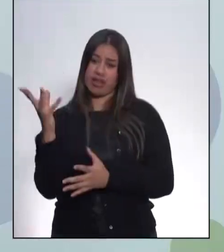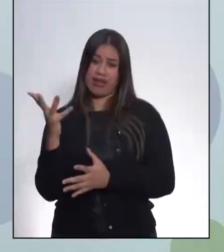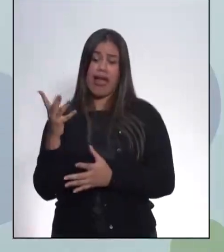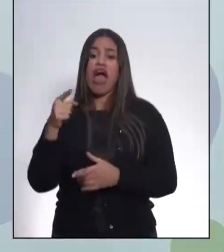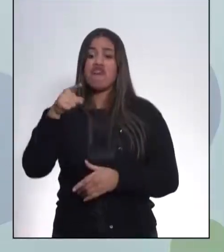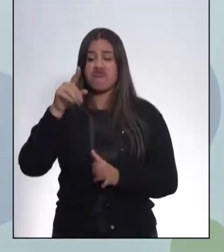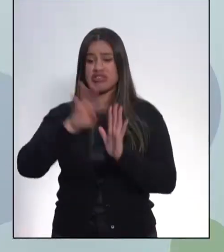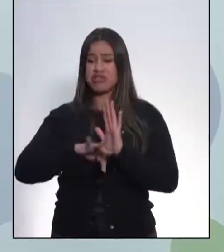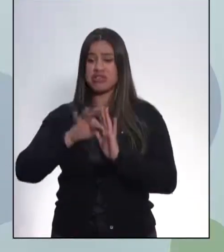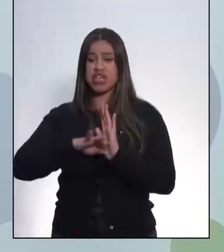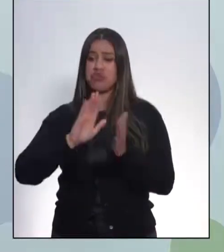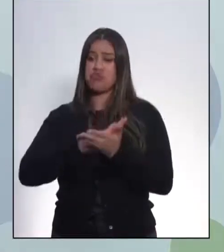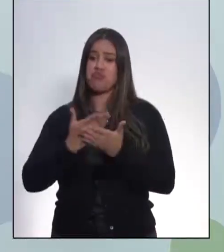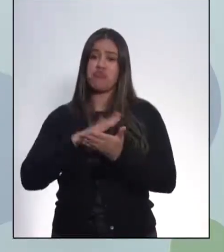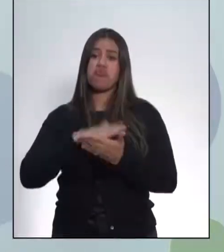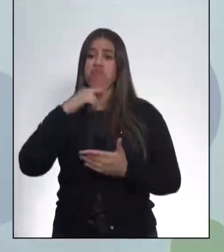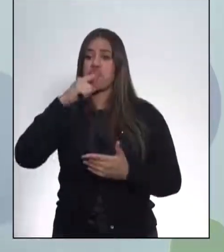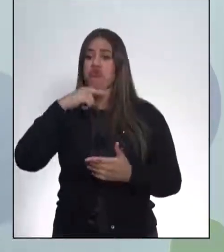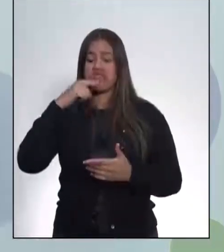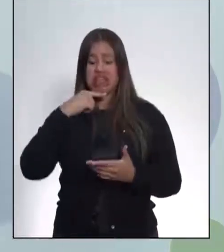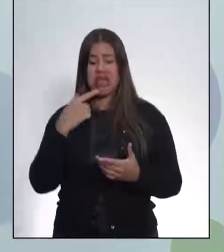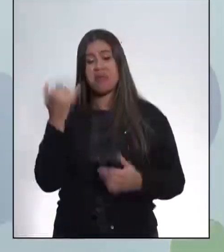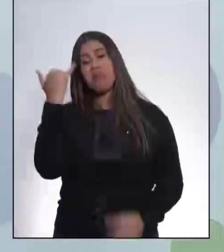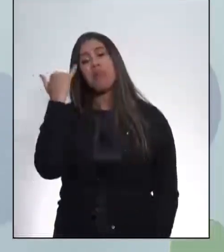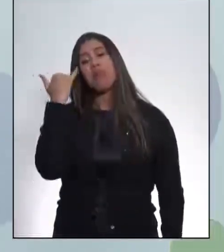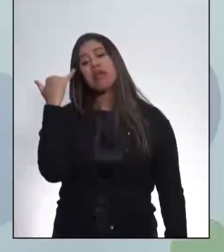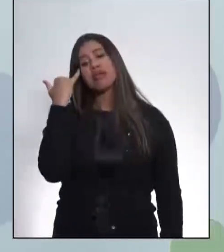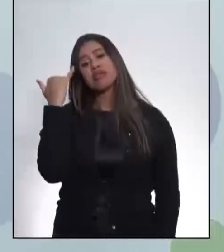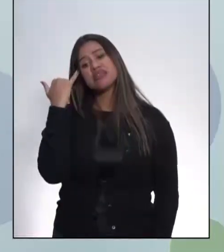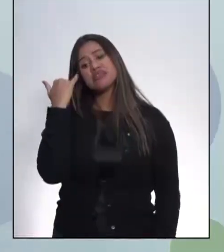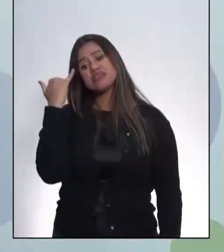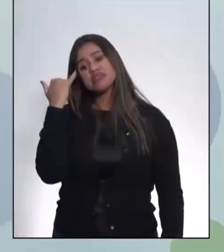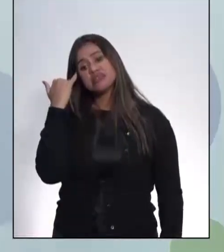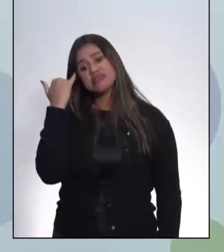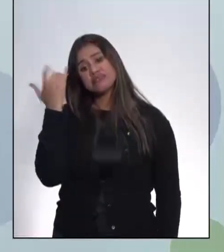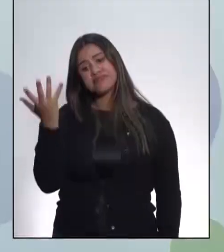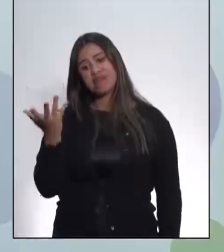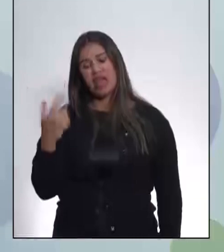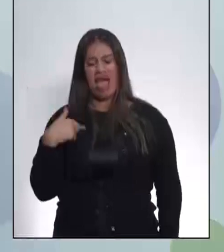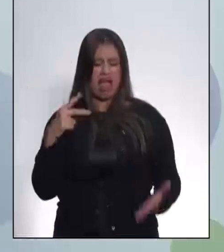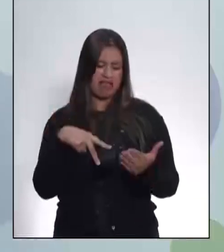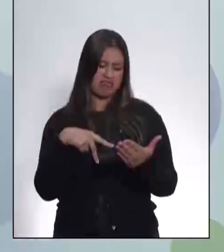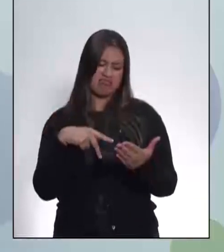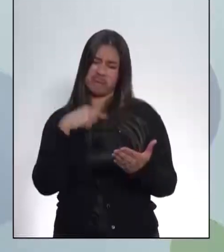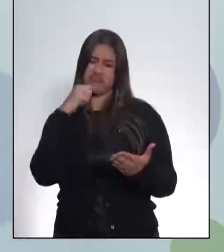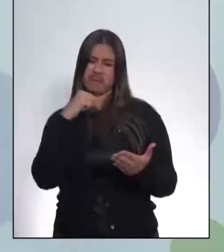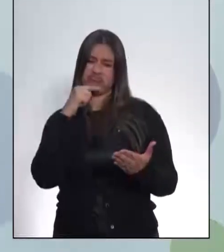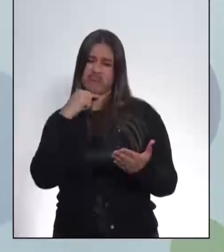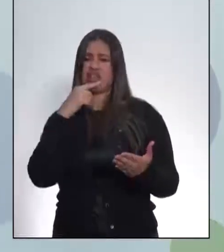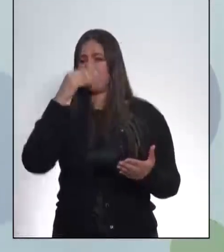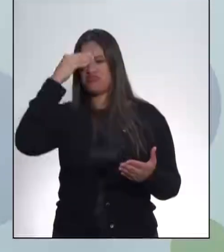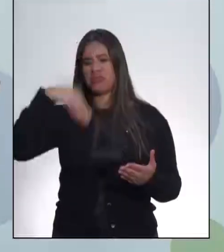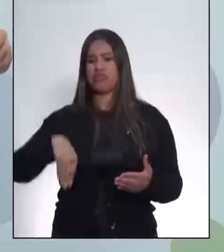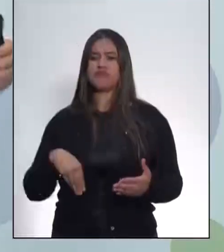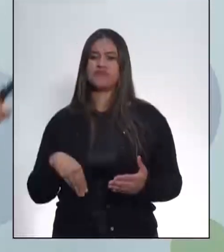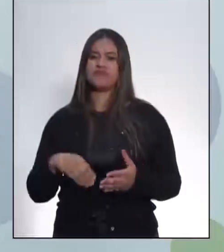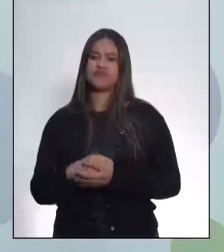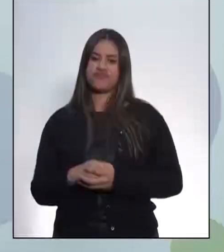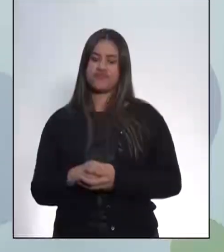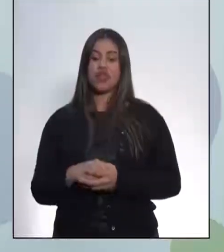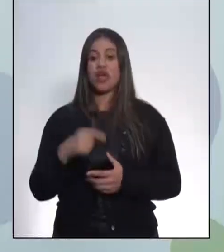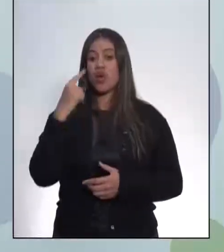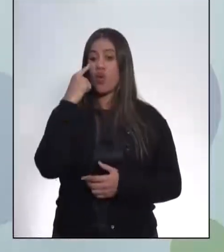preguicinha. Você encontra a primeira comparação, a questão da conotação, você já desencana. Vamos lá? Seus olhos